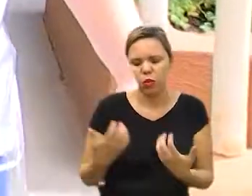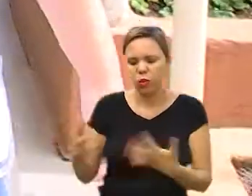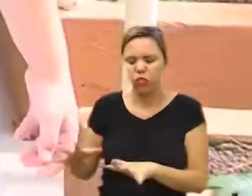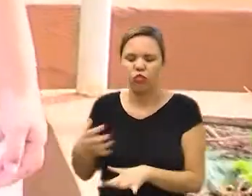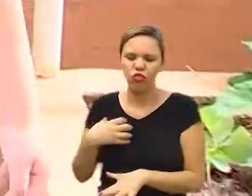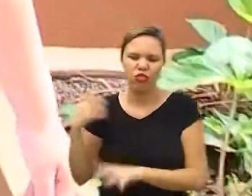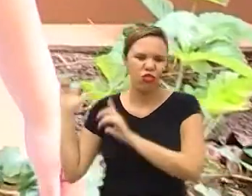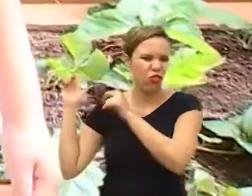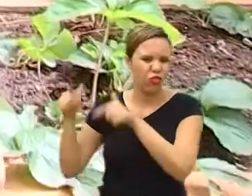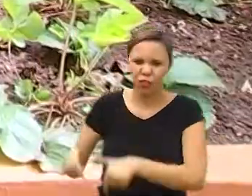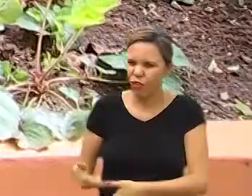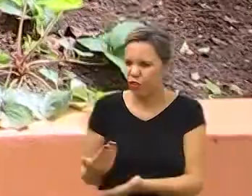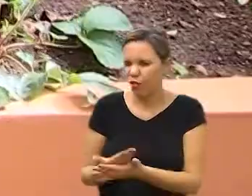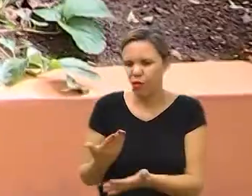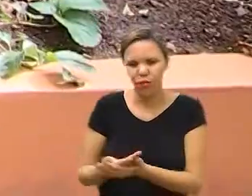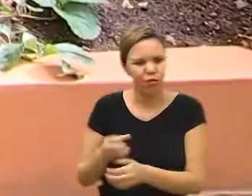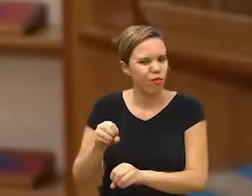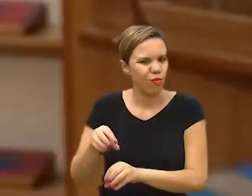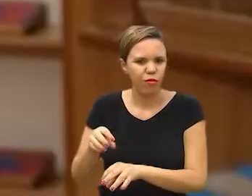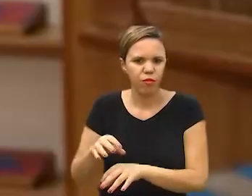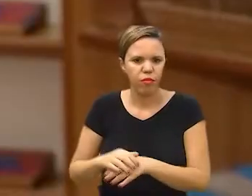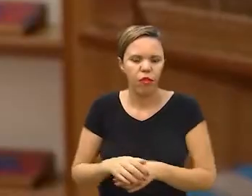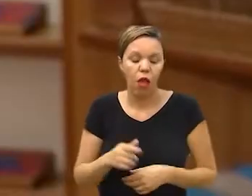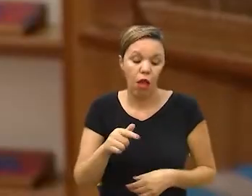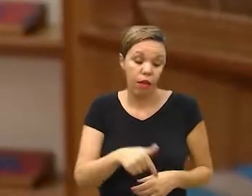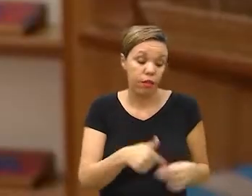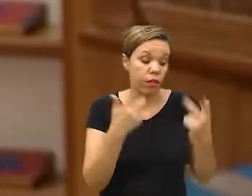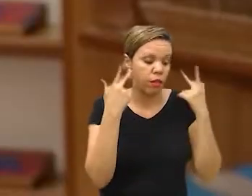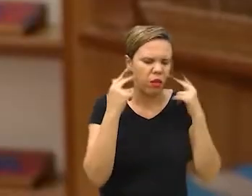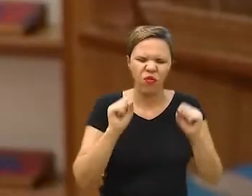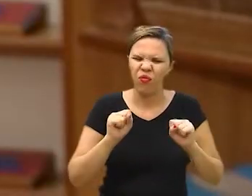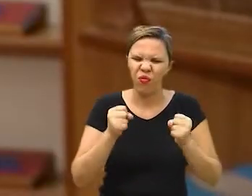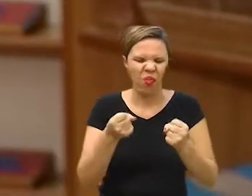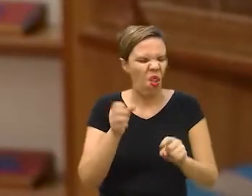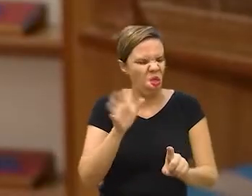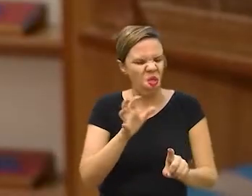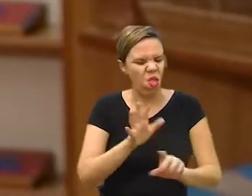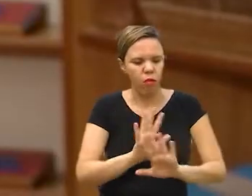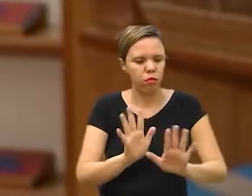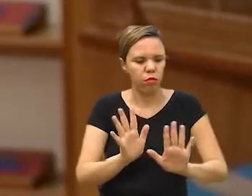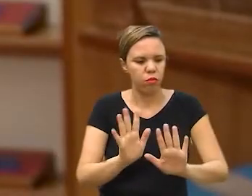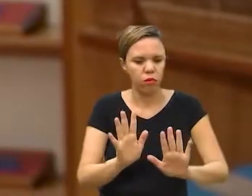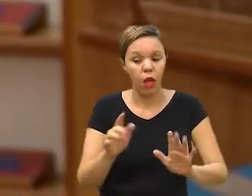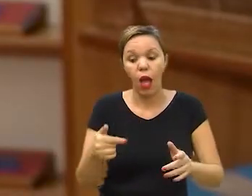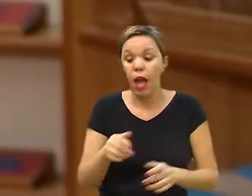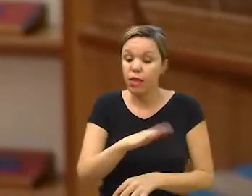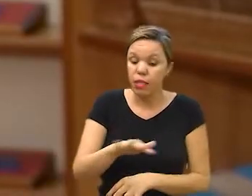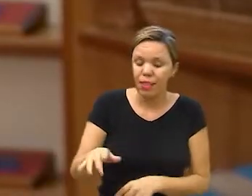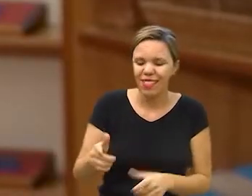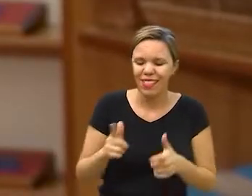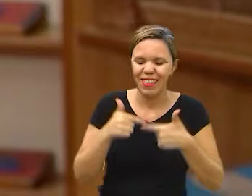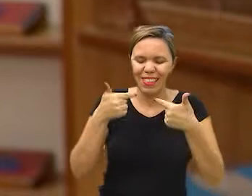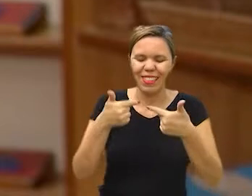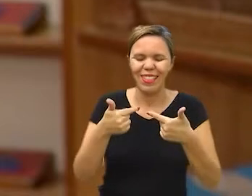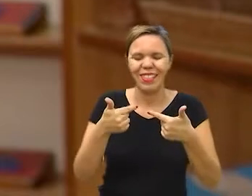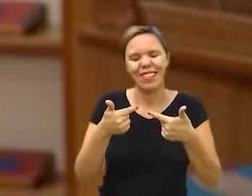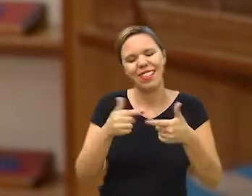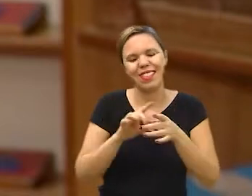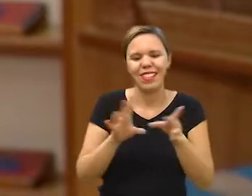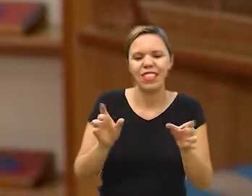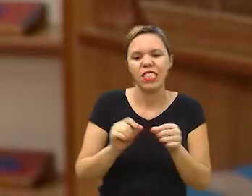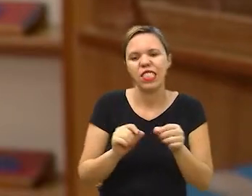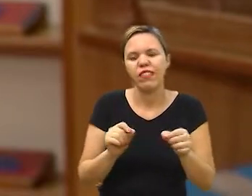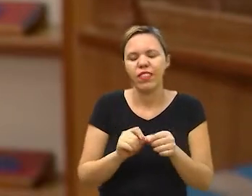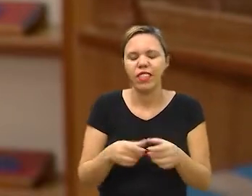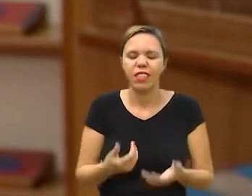a forma tradicional de ensino. É natural, não é nada forçado, é assim, eles ficam contentes em